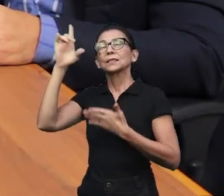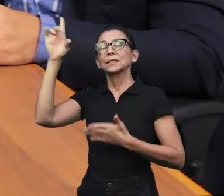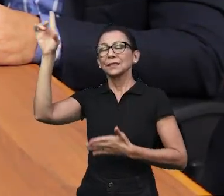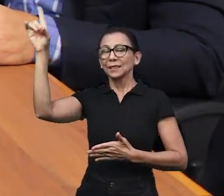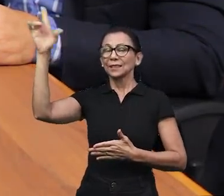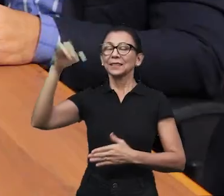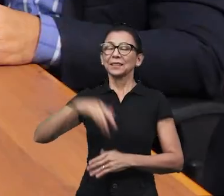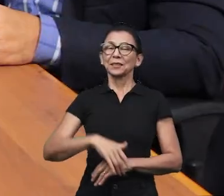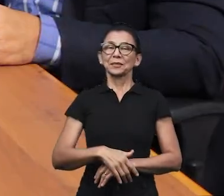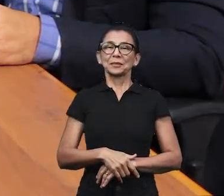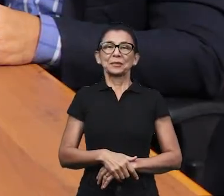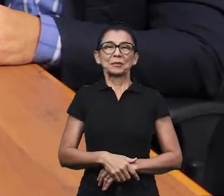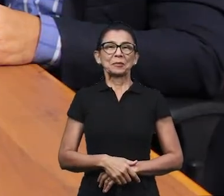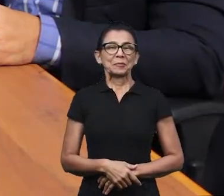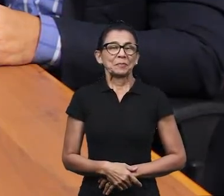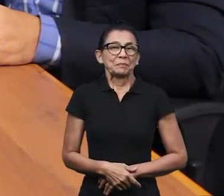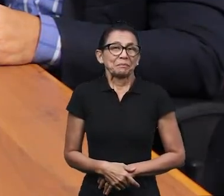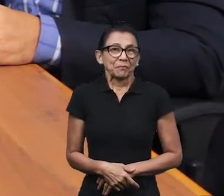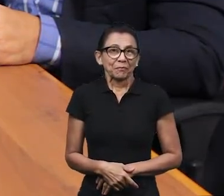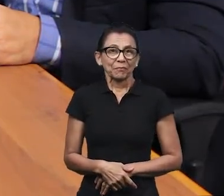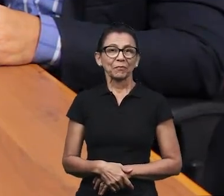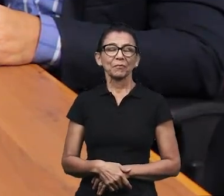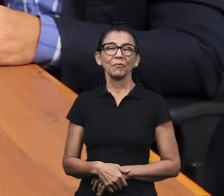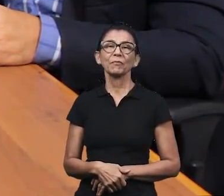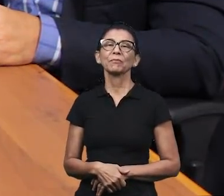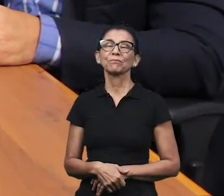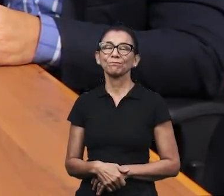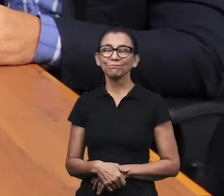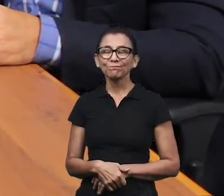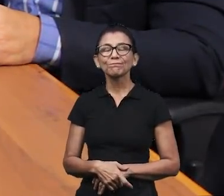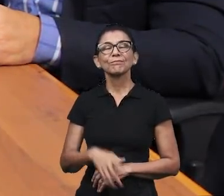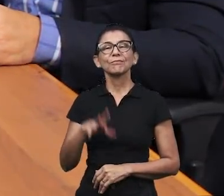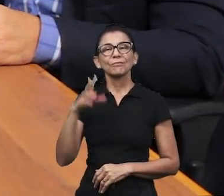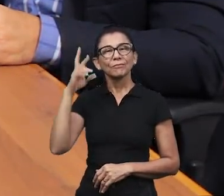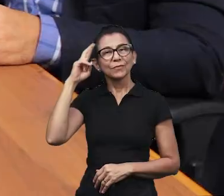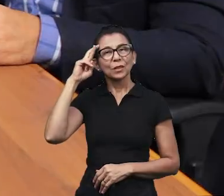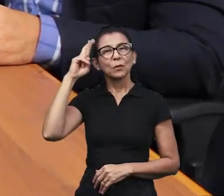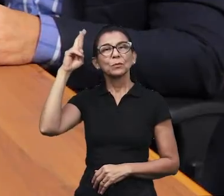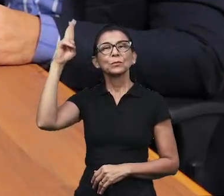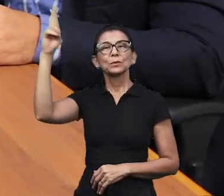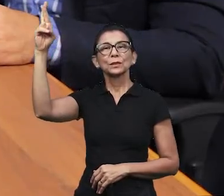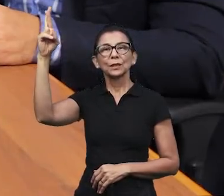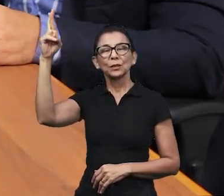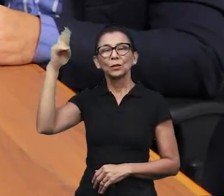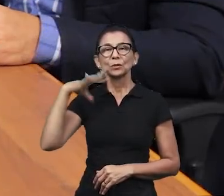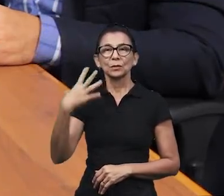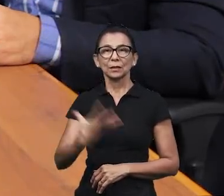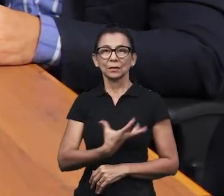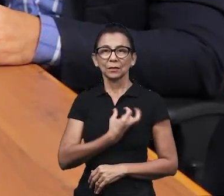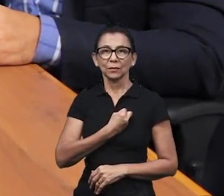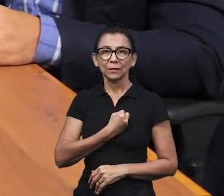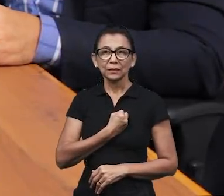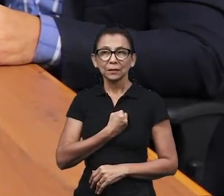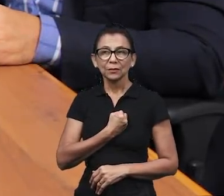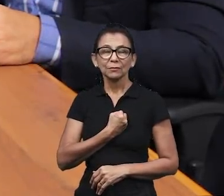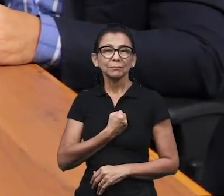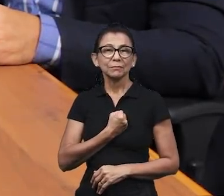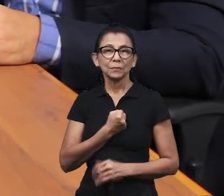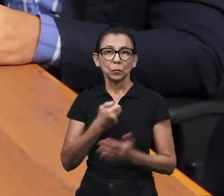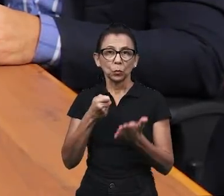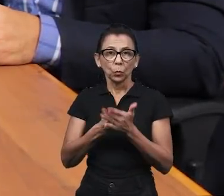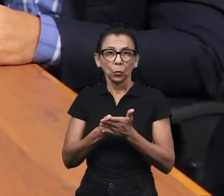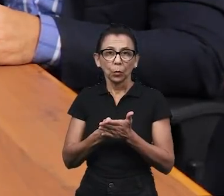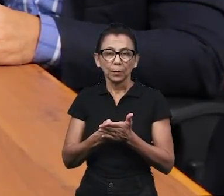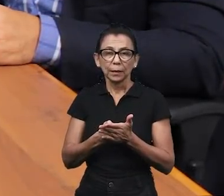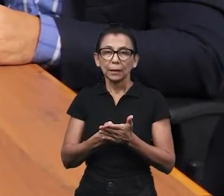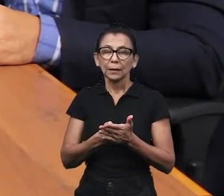graça e Ele não nos cobra nada. A única coisa que Ele quer de nós é o que você falou, a nossa gratidão. Voluntariado é isso, é a gratidão ao Senhor,